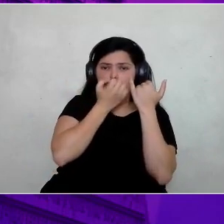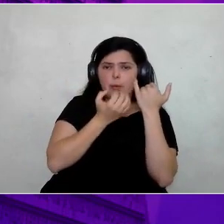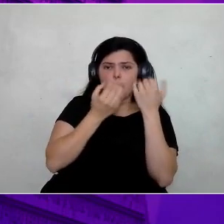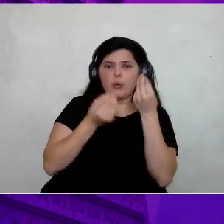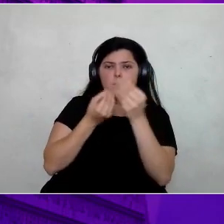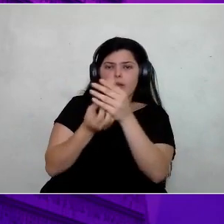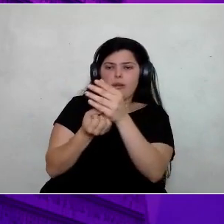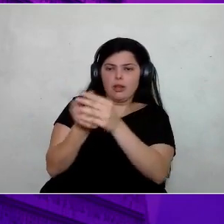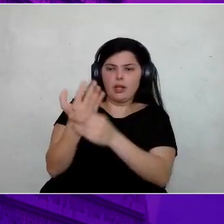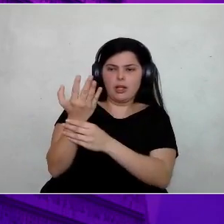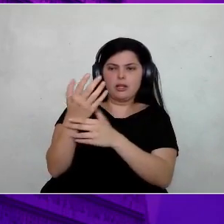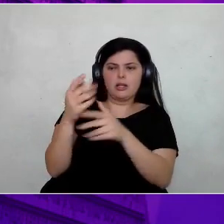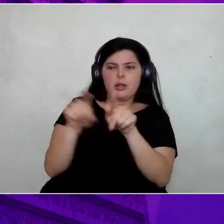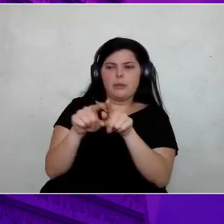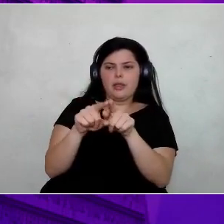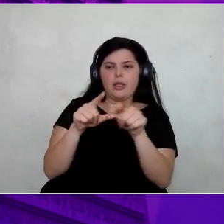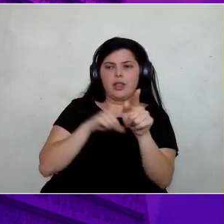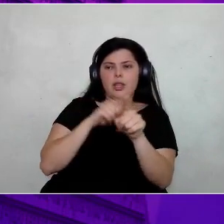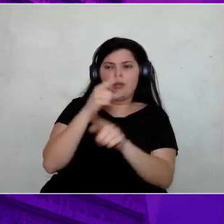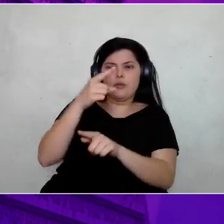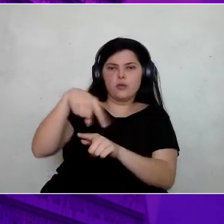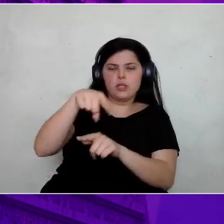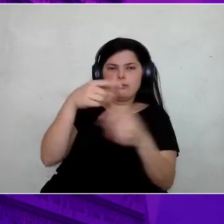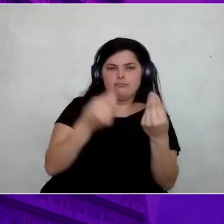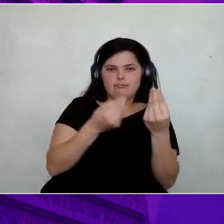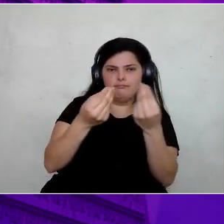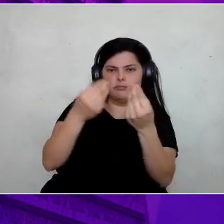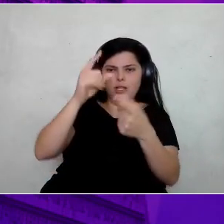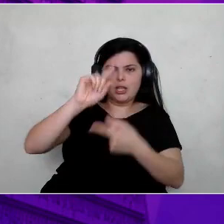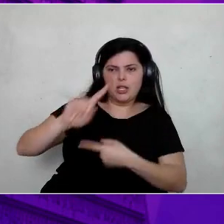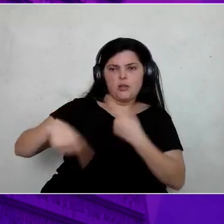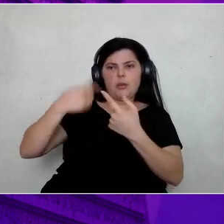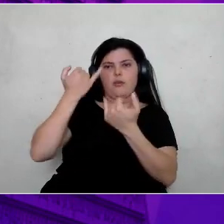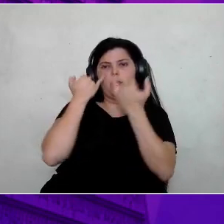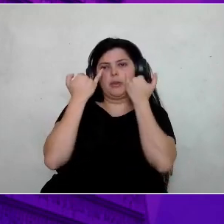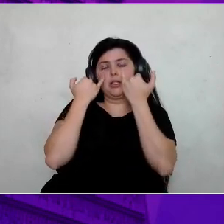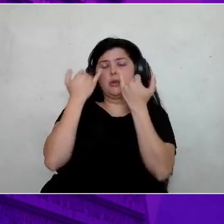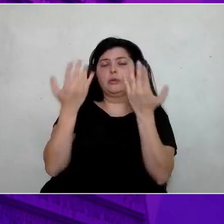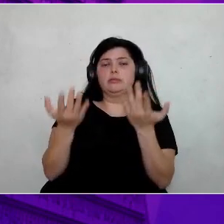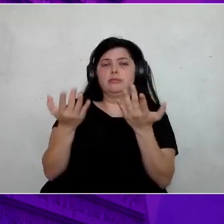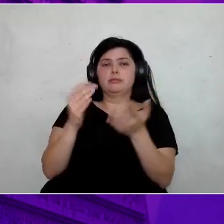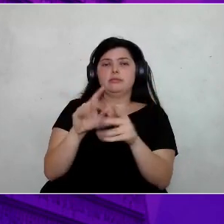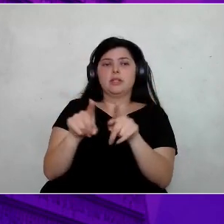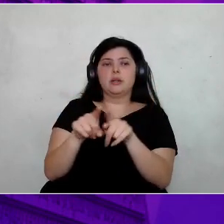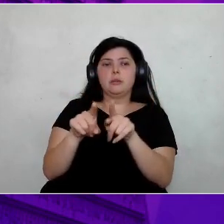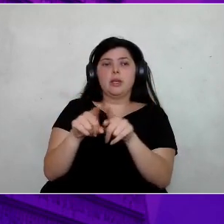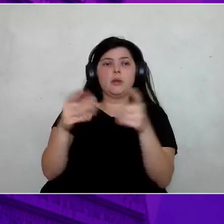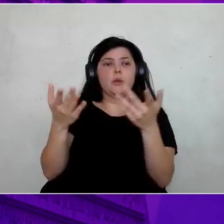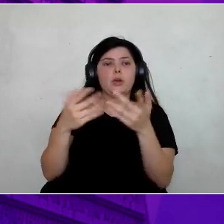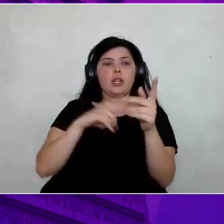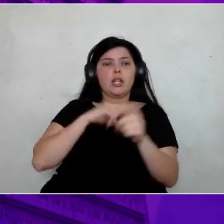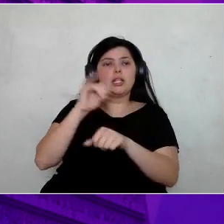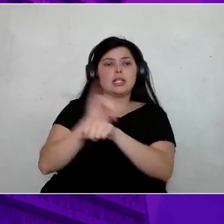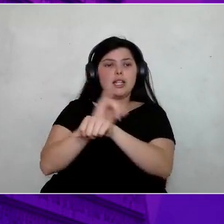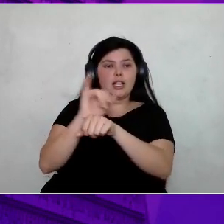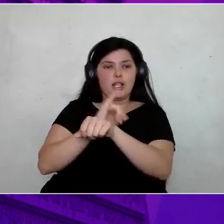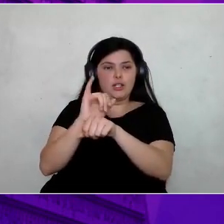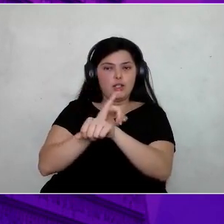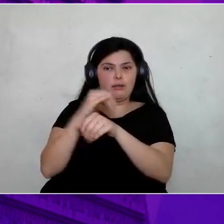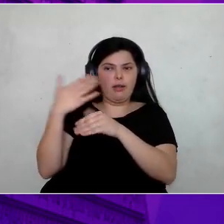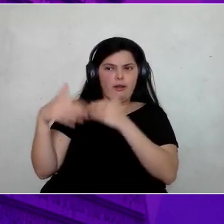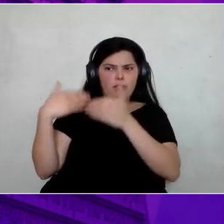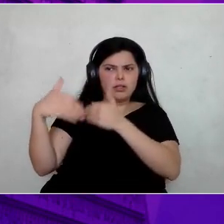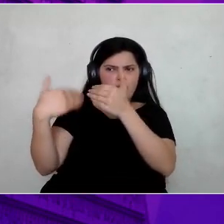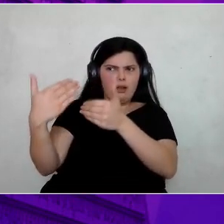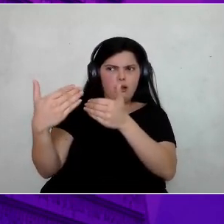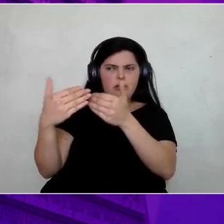e ofertar isso para você e transformar como um todo. Mas também, né, hoje existem técnicas avançadas até